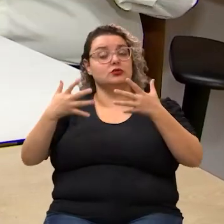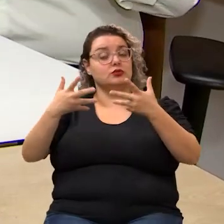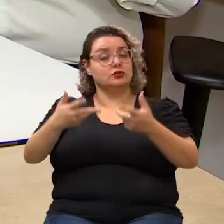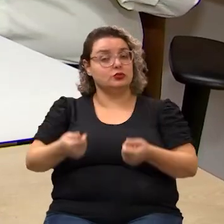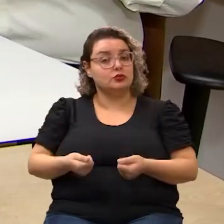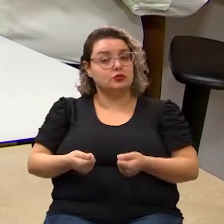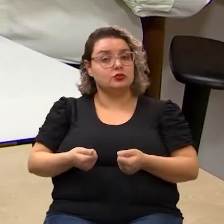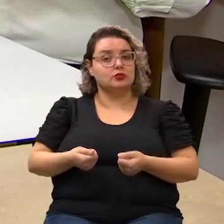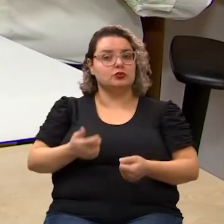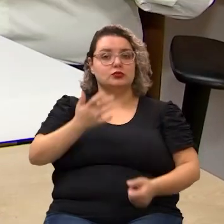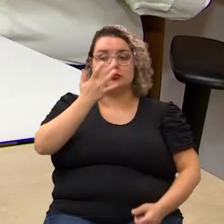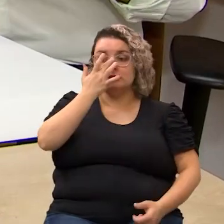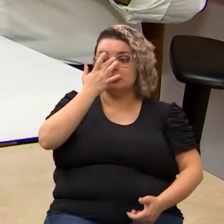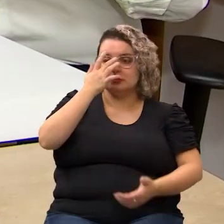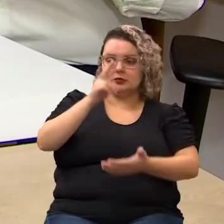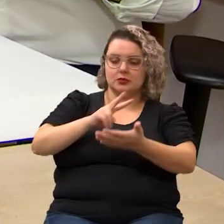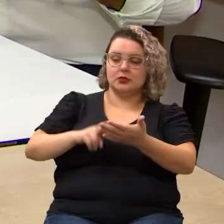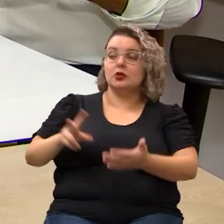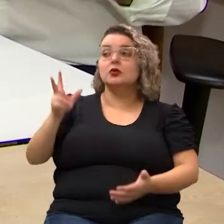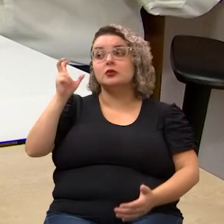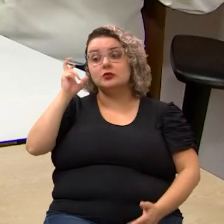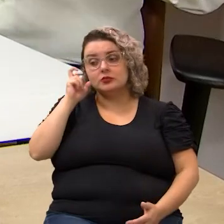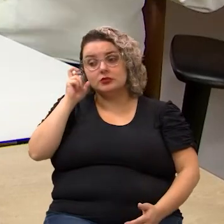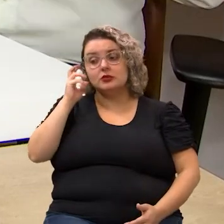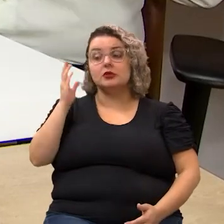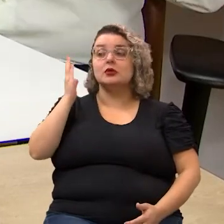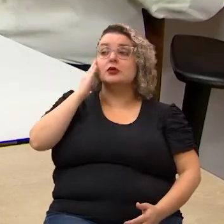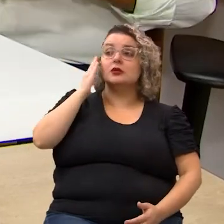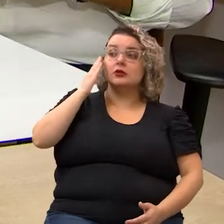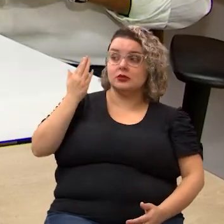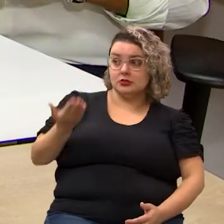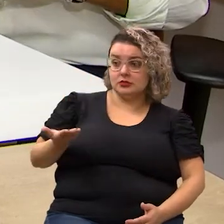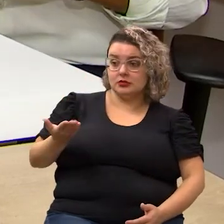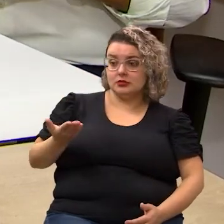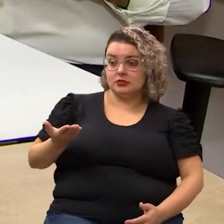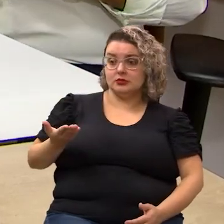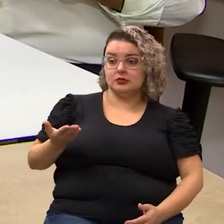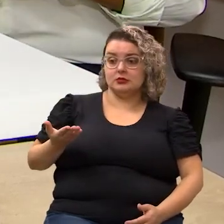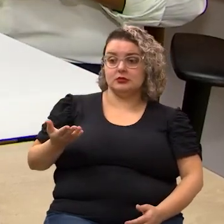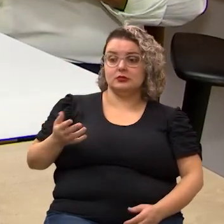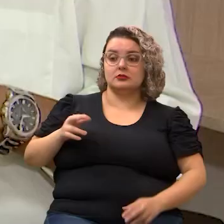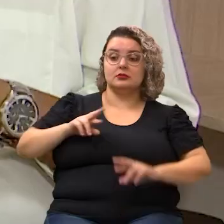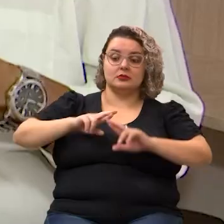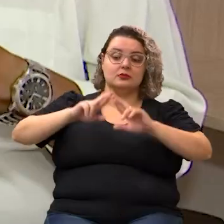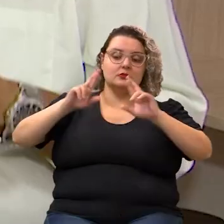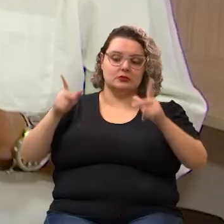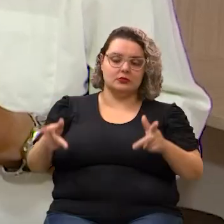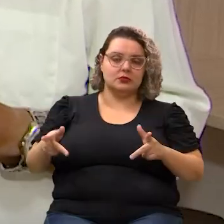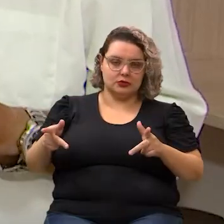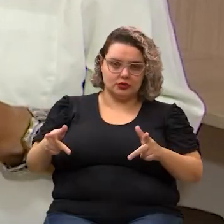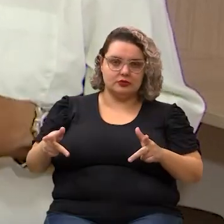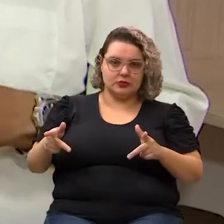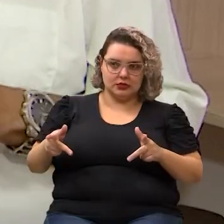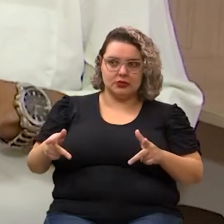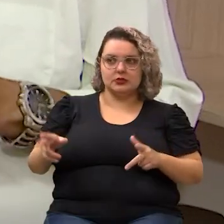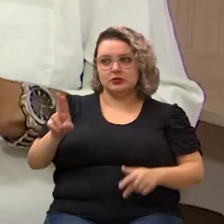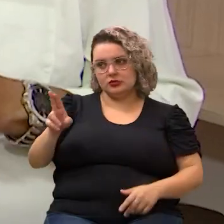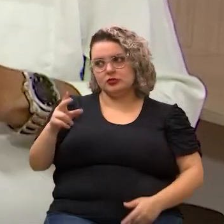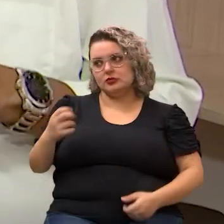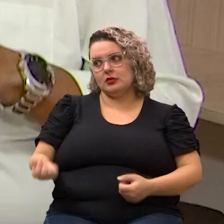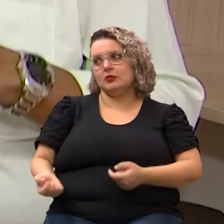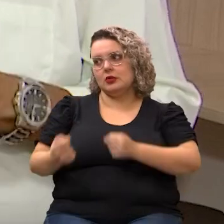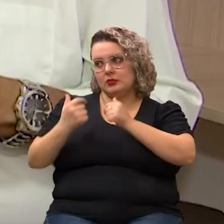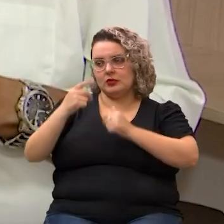que a gente lê, escuta, a gente tem que saber filtrar e usar isso a nosso favor. Muitas